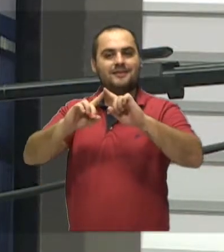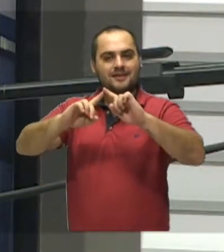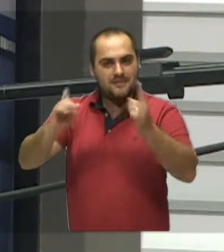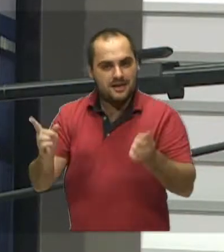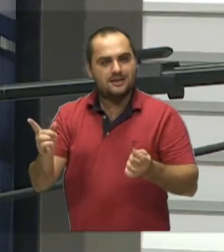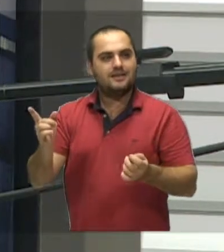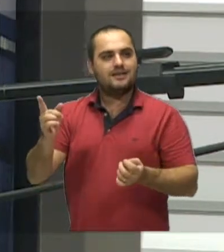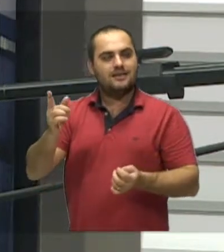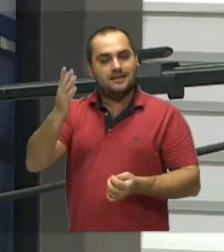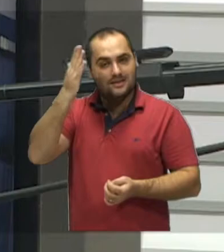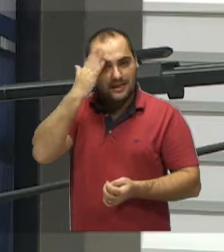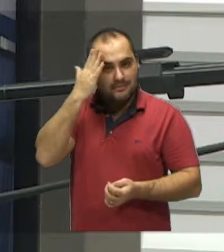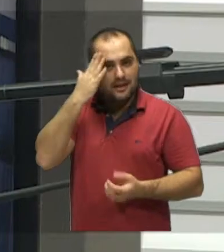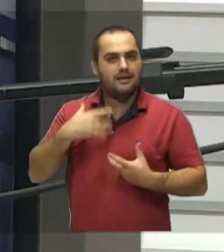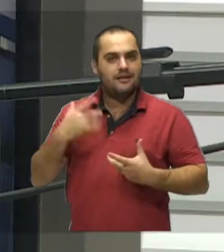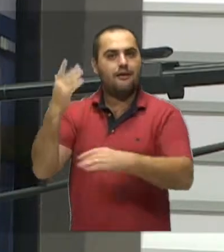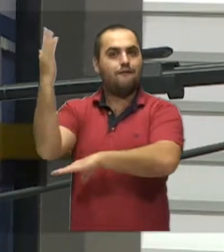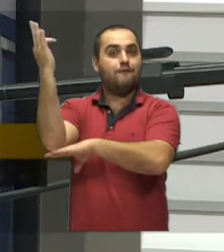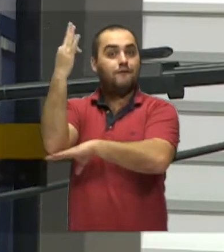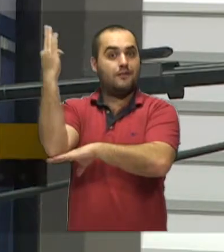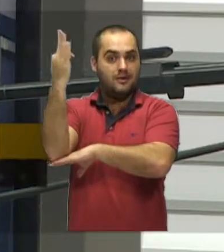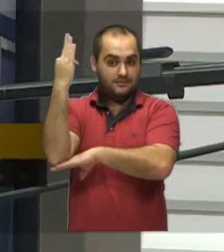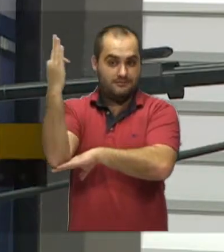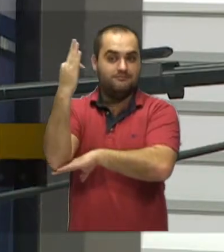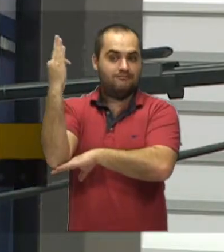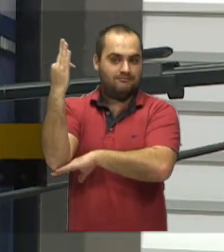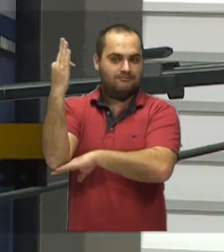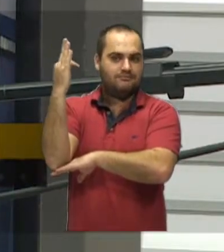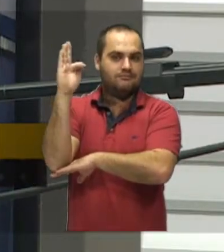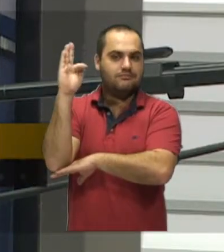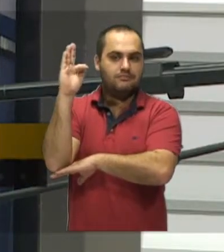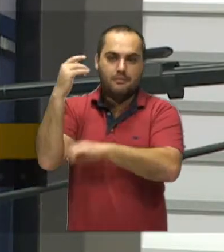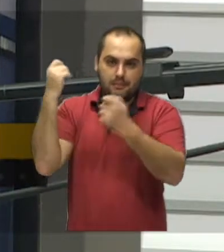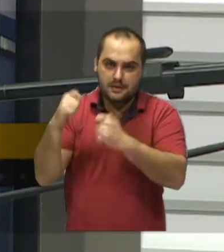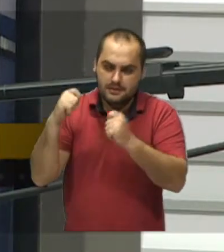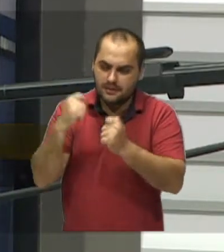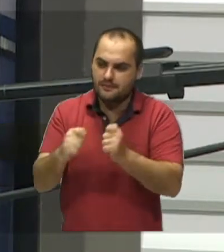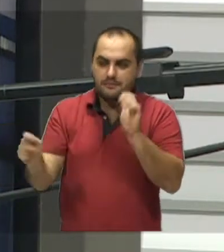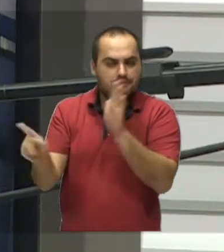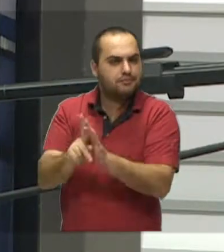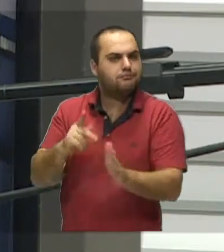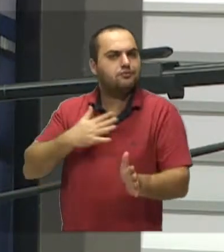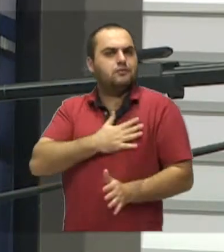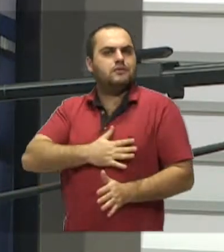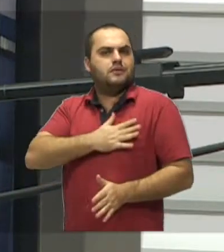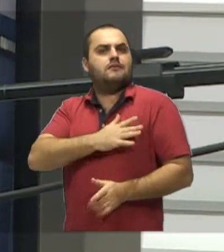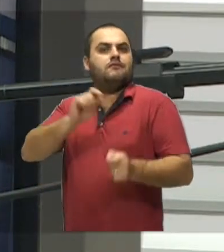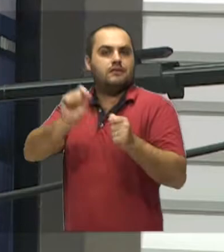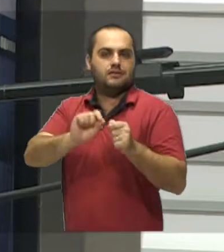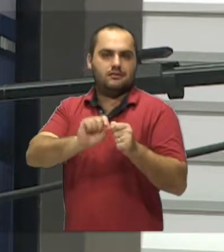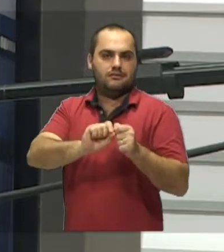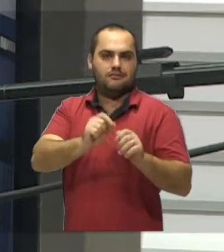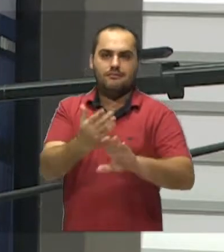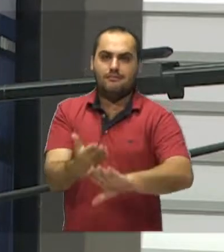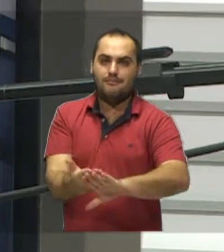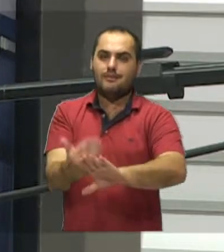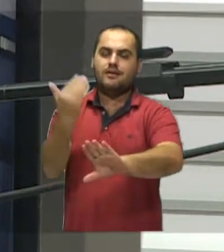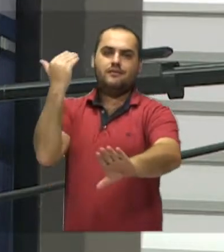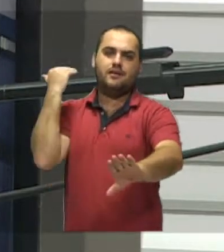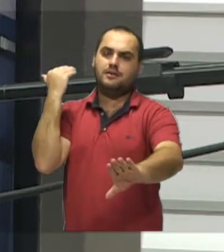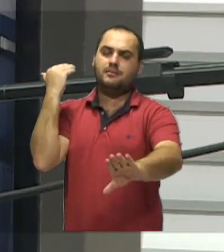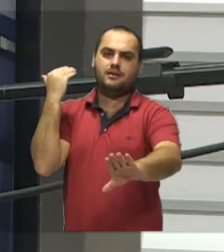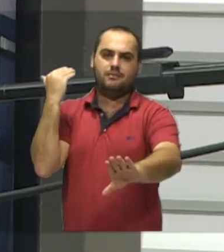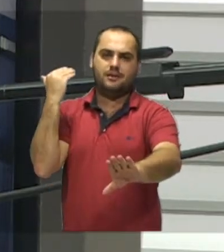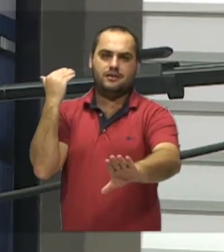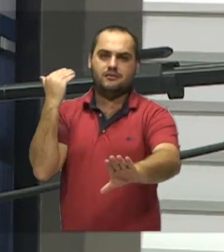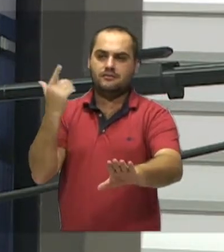mais formal, que eu pudesse executar aquilo que eu gostasse de fazer. Na época não tinha música aqui ainda. Isso foi em 96,